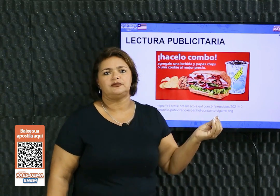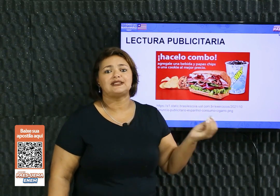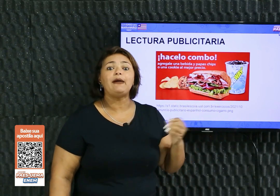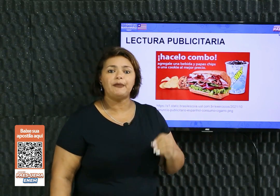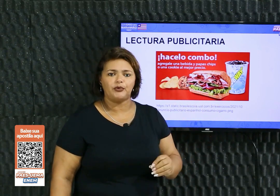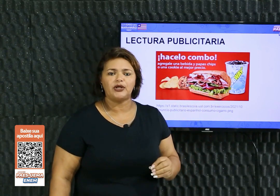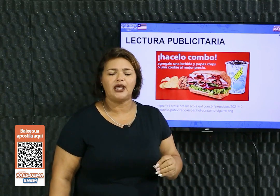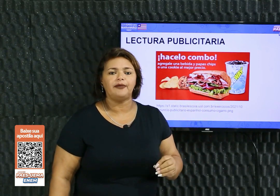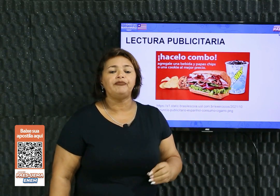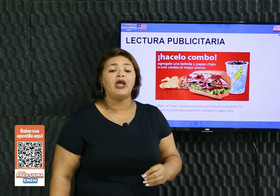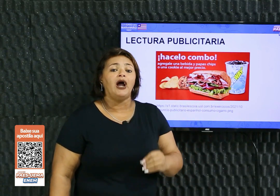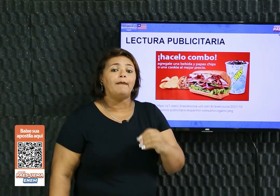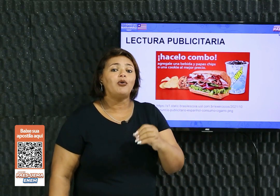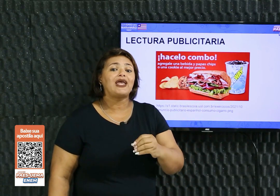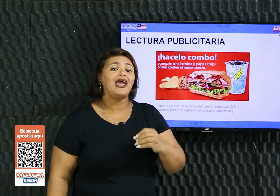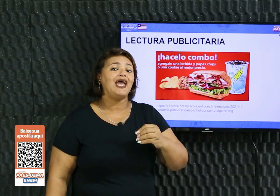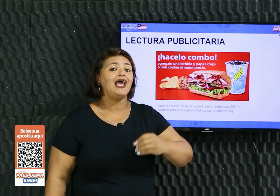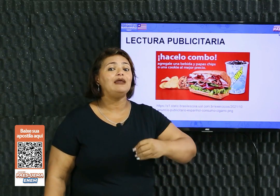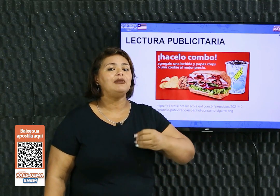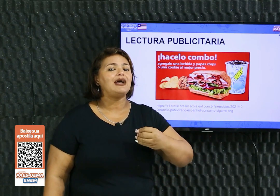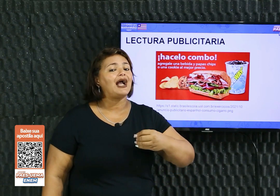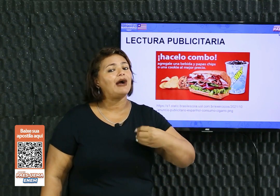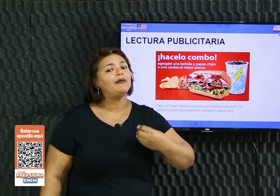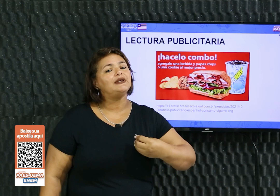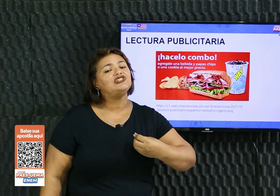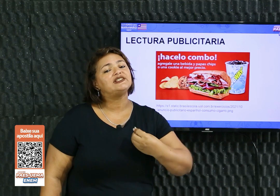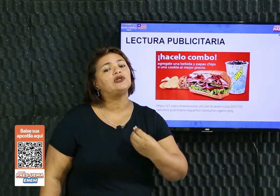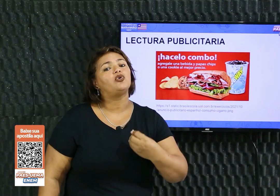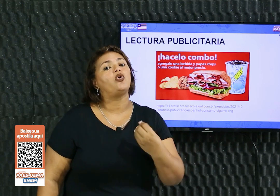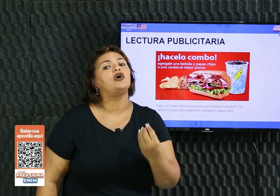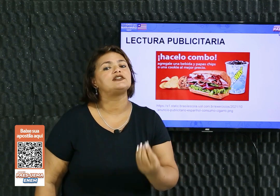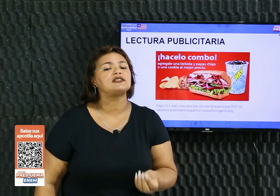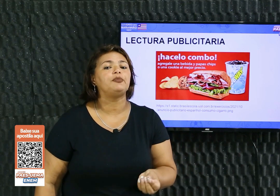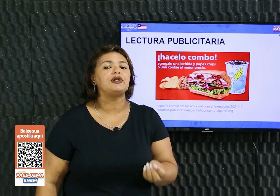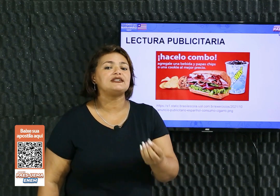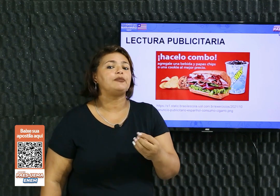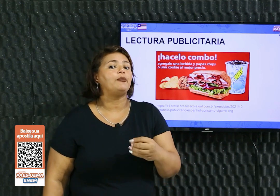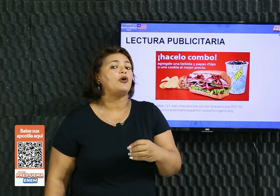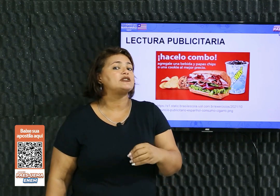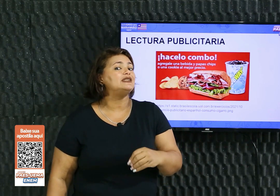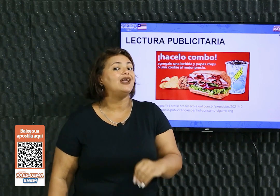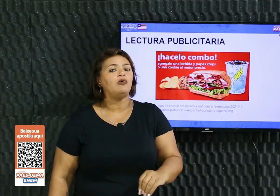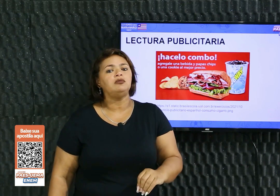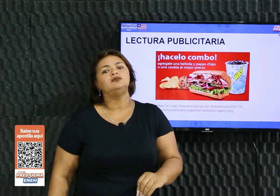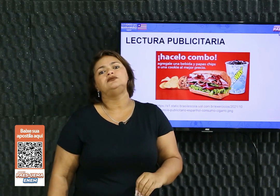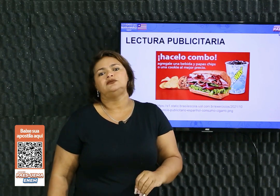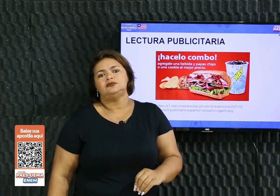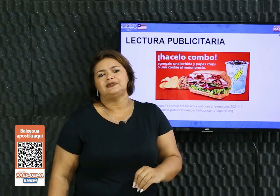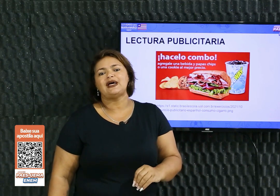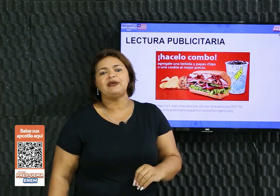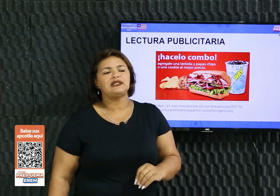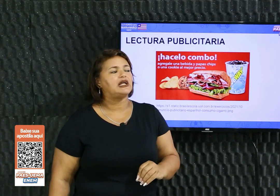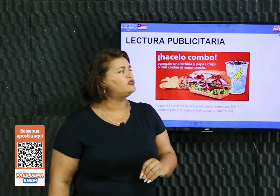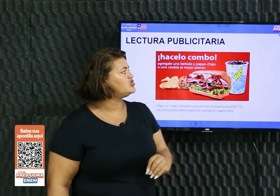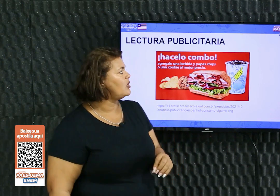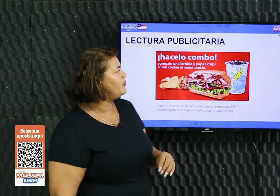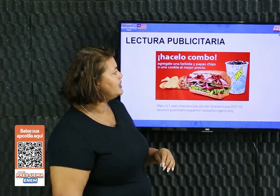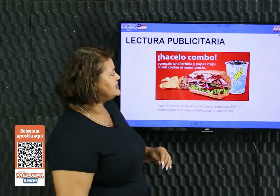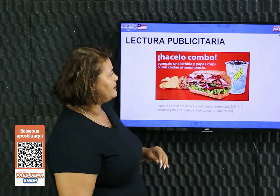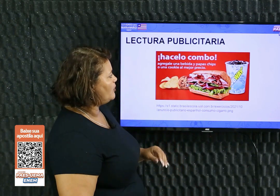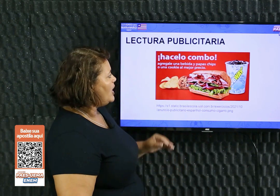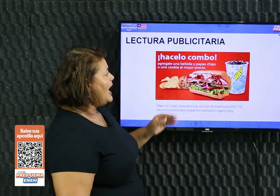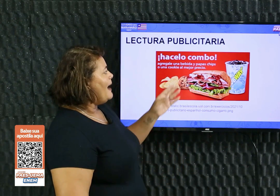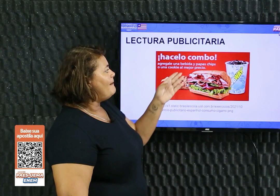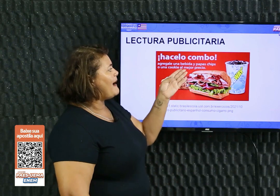texto. Sabe por quê? Porque ele acaba me dizendo coisas que, por exemplo, eu possa não saber a tradução.